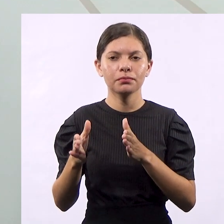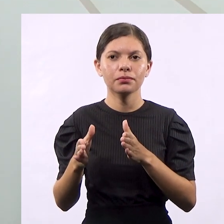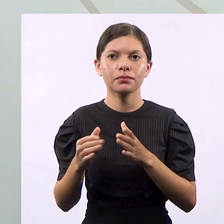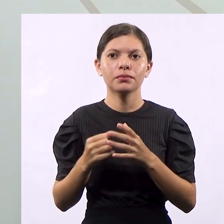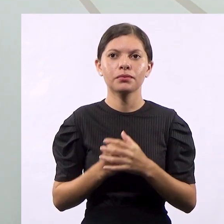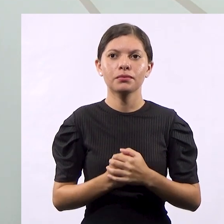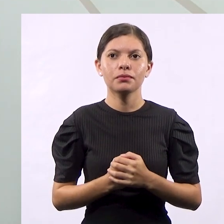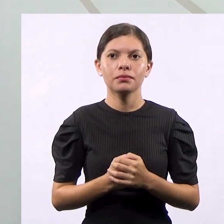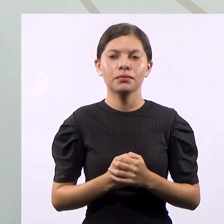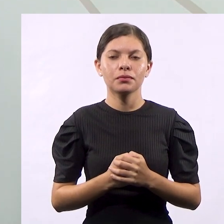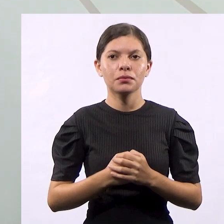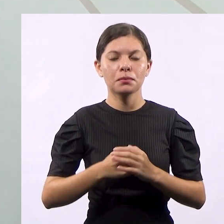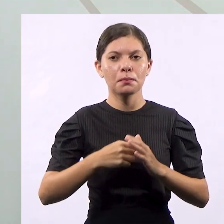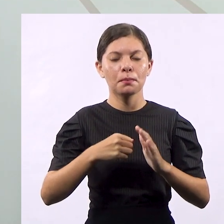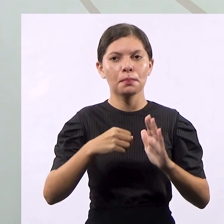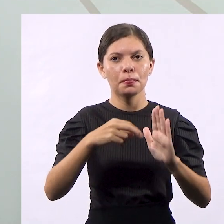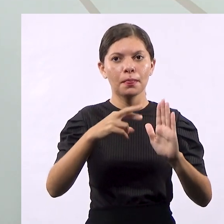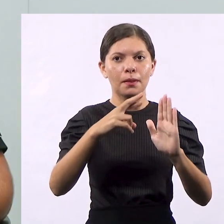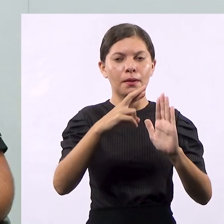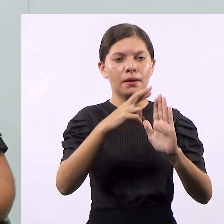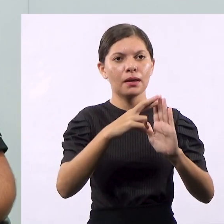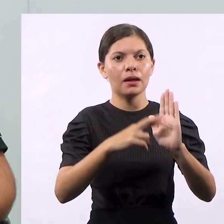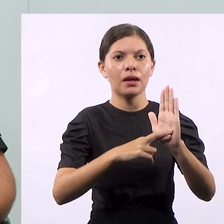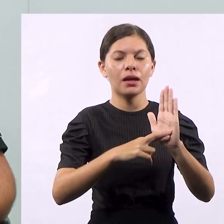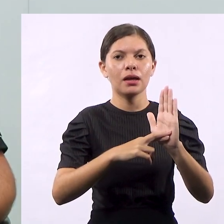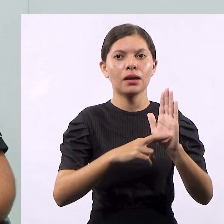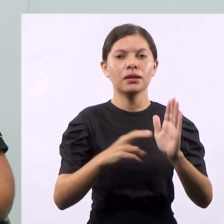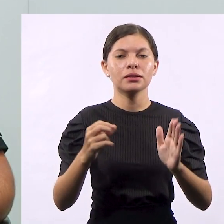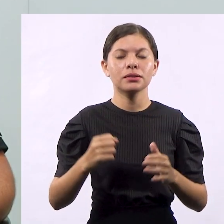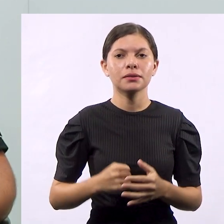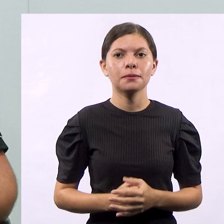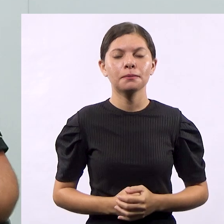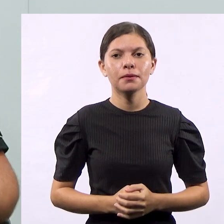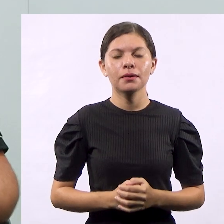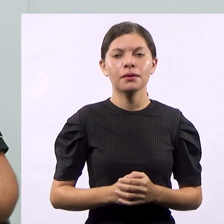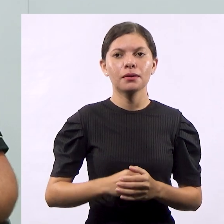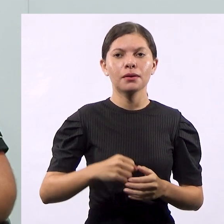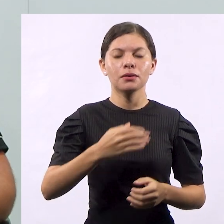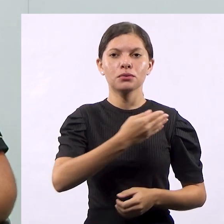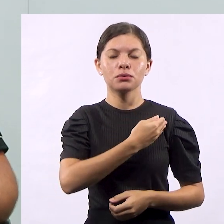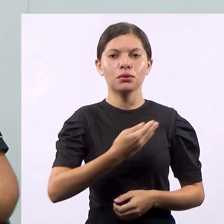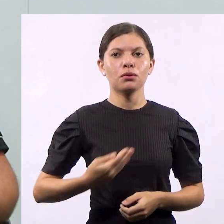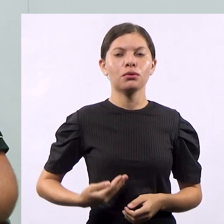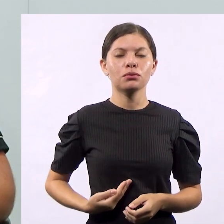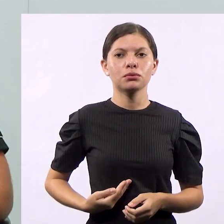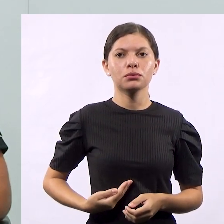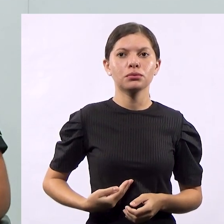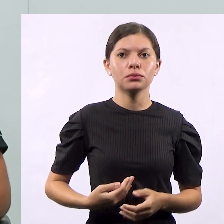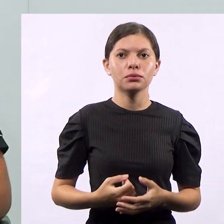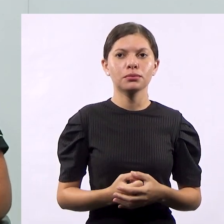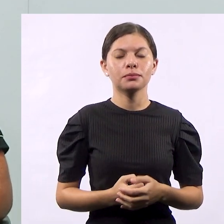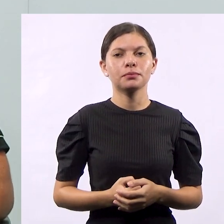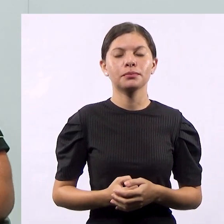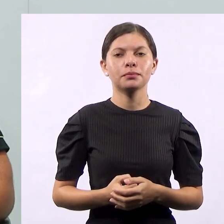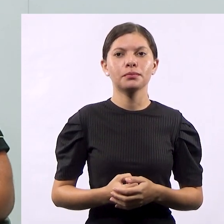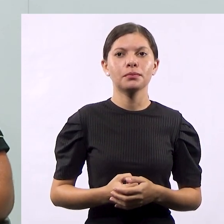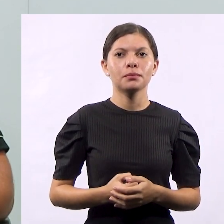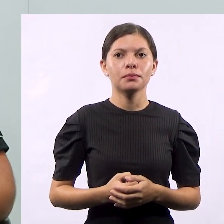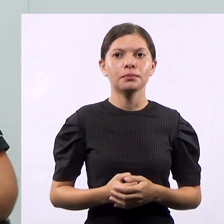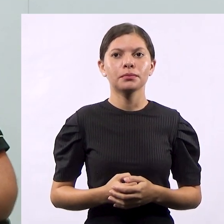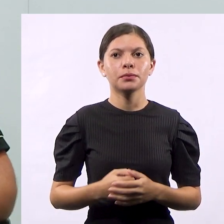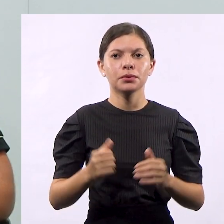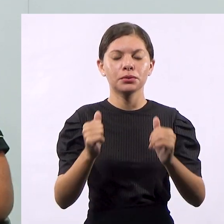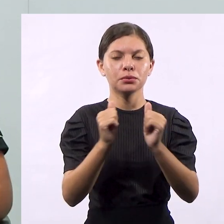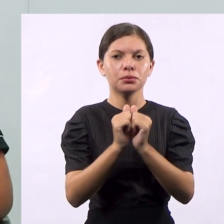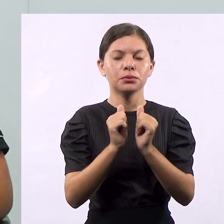são reguladas, né, de alguma forma, pelos entes federativos, né, pelos órgãos governamentais que